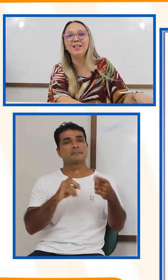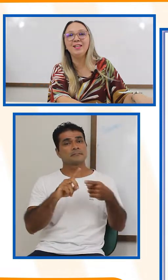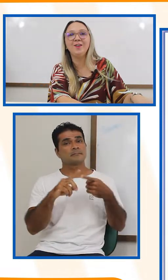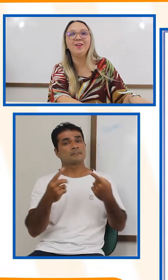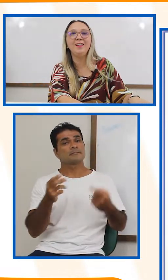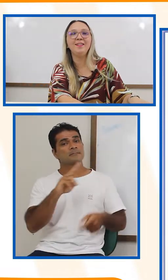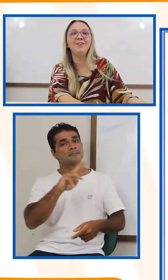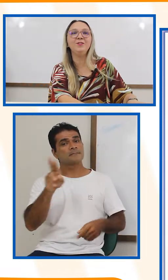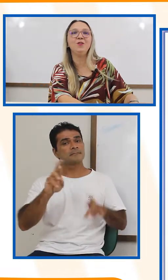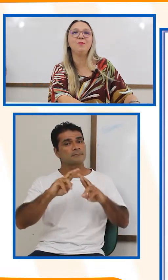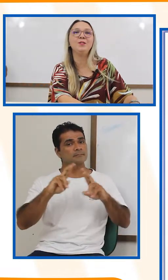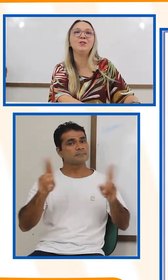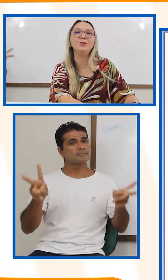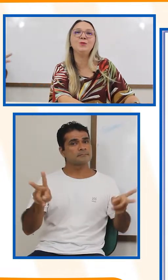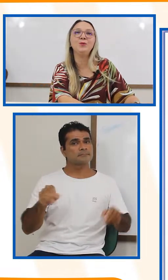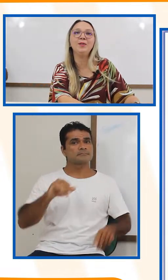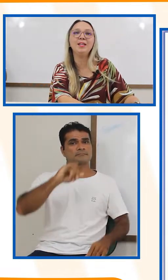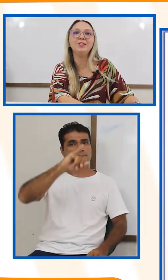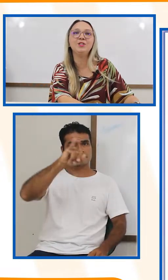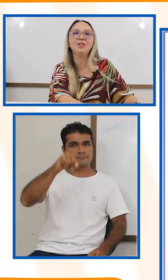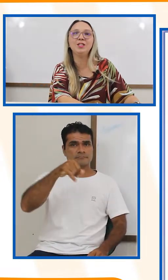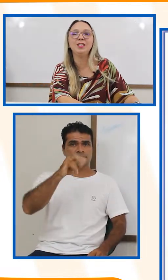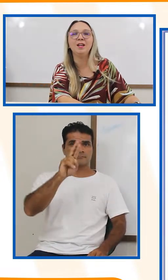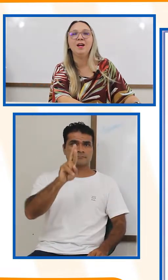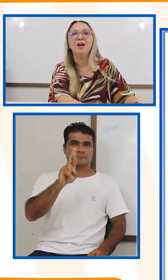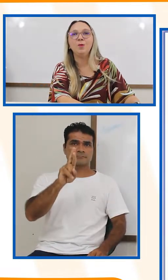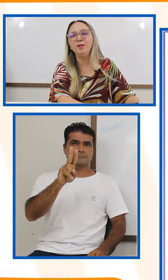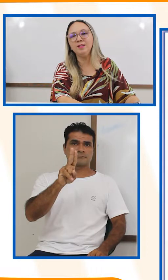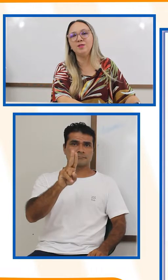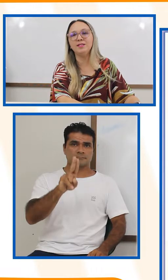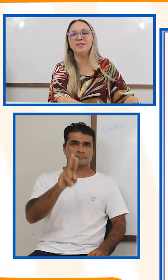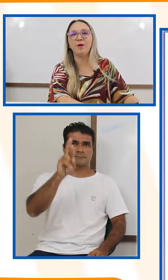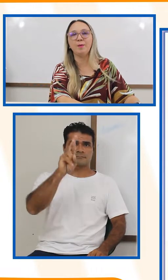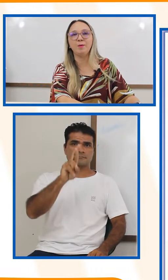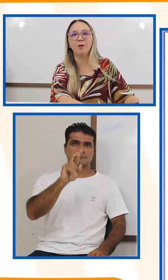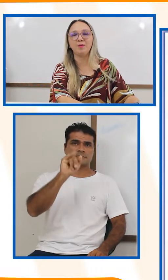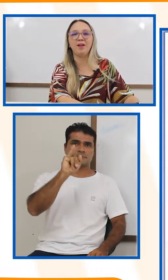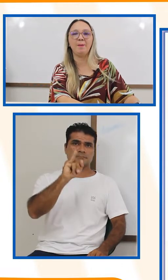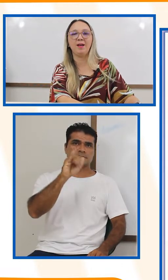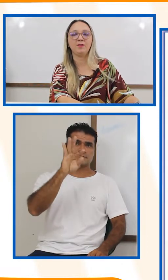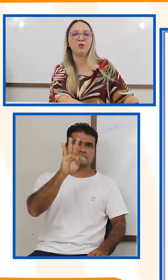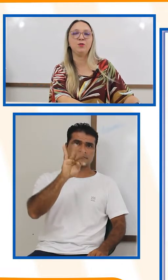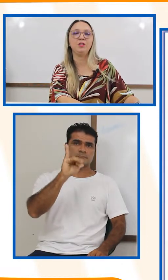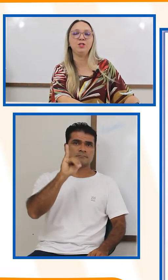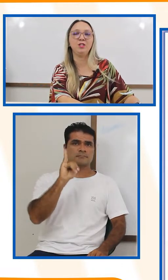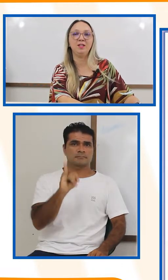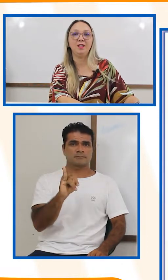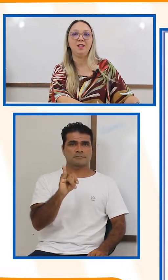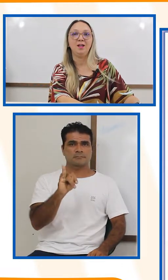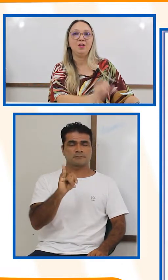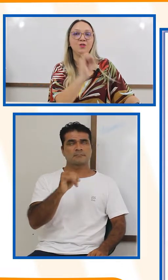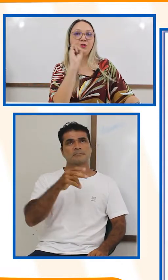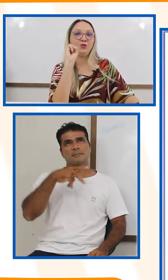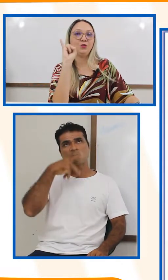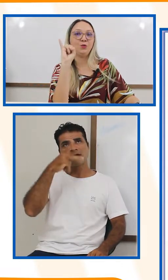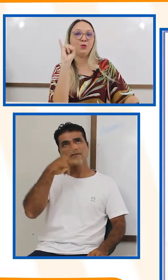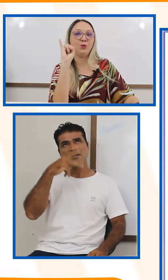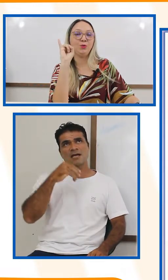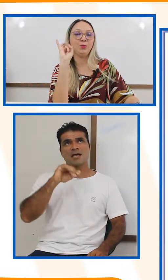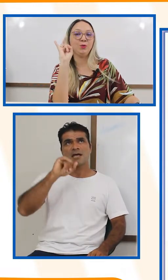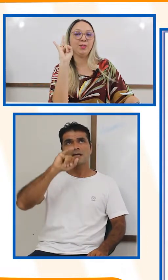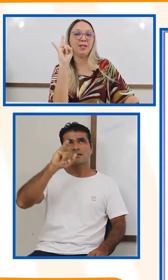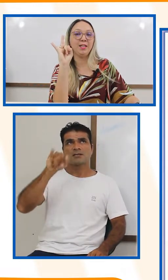juriti. Olha aqui o nome, juriti. Quantas vezes eu abro a boca para falar a palavra juriti?